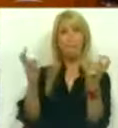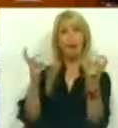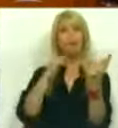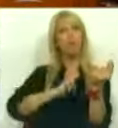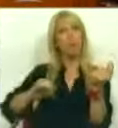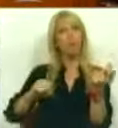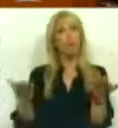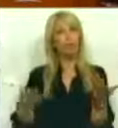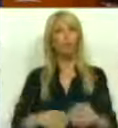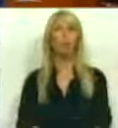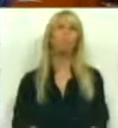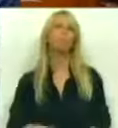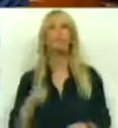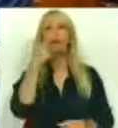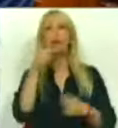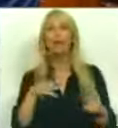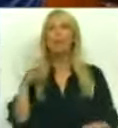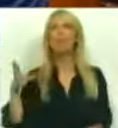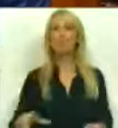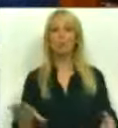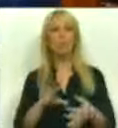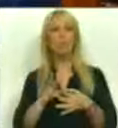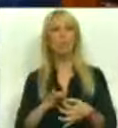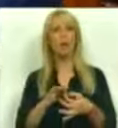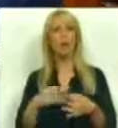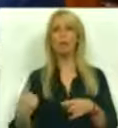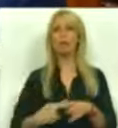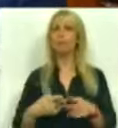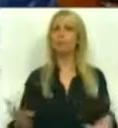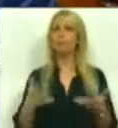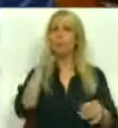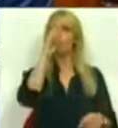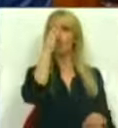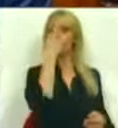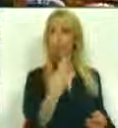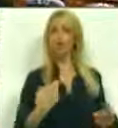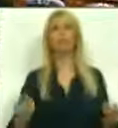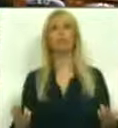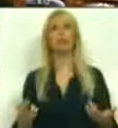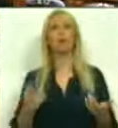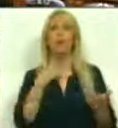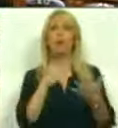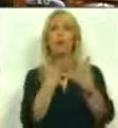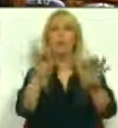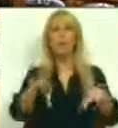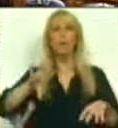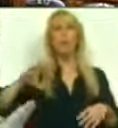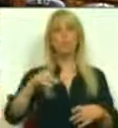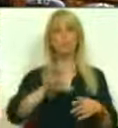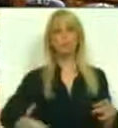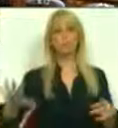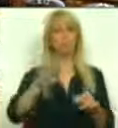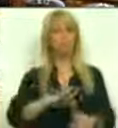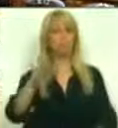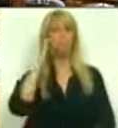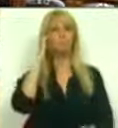da oposição. Os portugueses estão unidos e motivados no esforço de retirar o país da situação grave